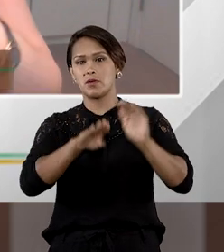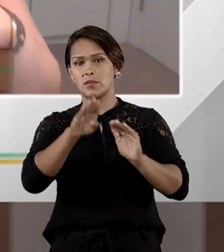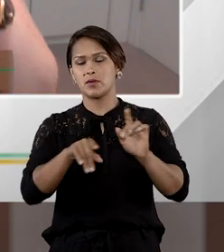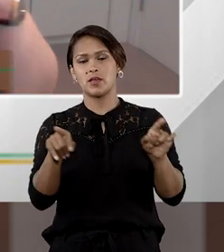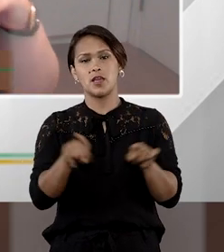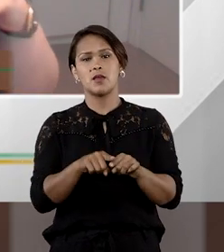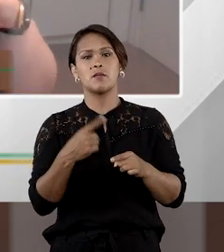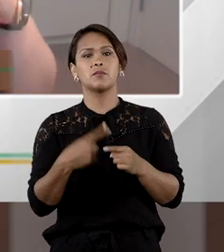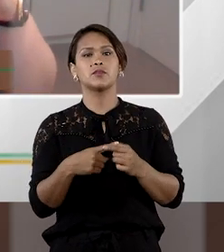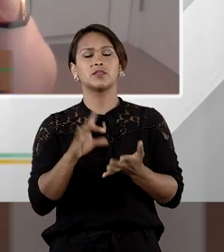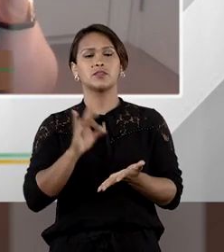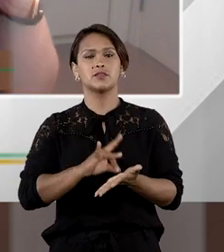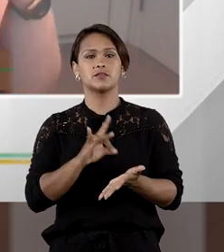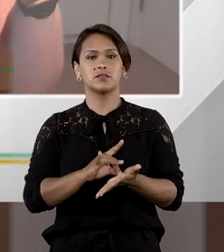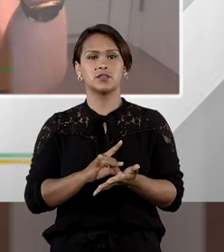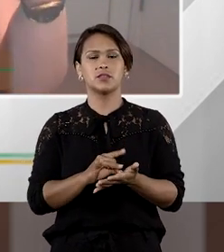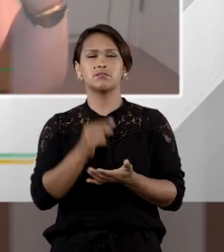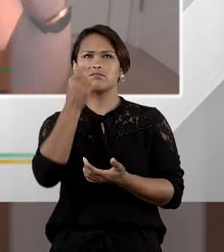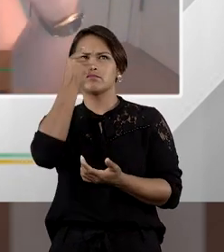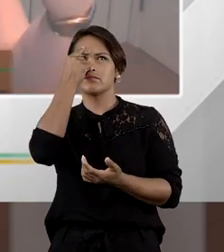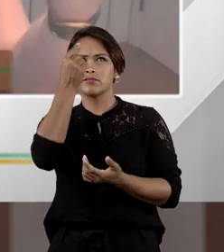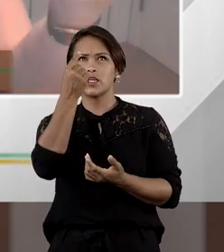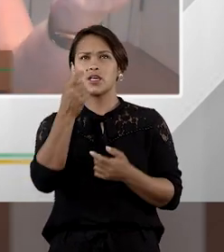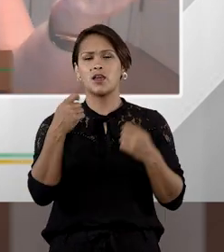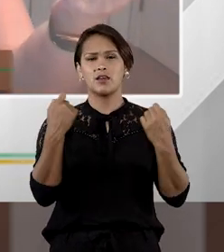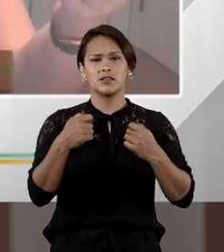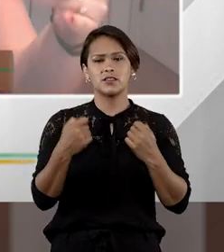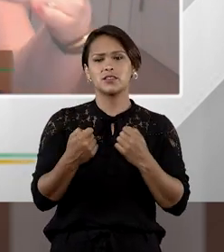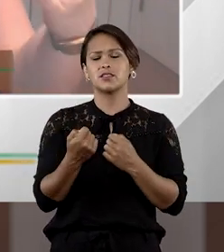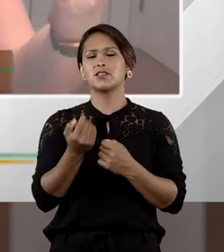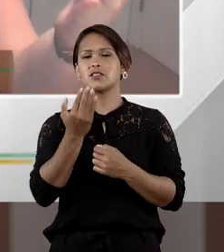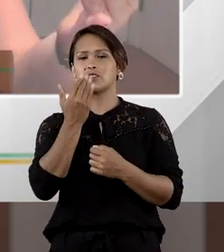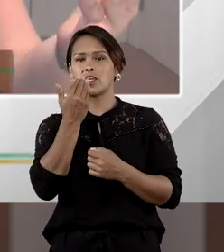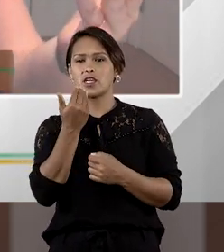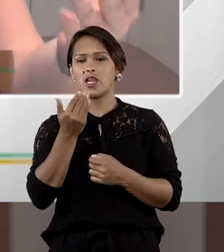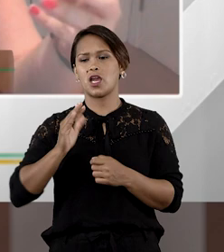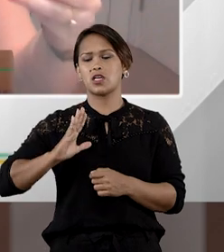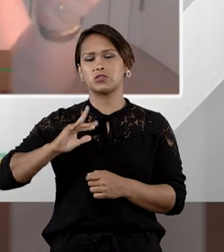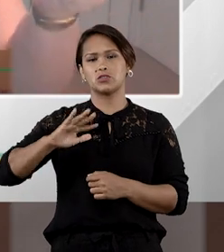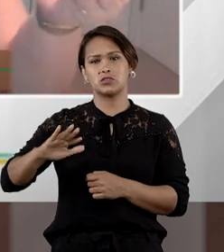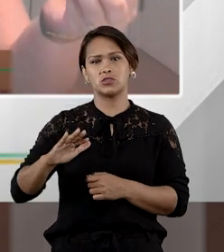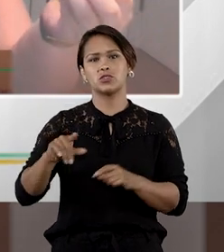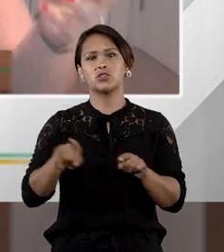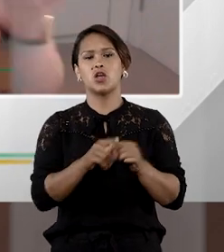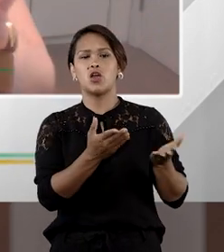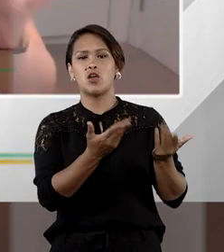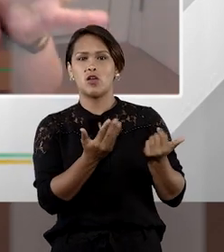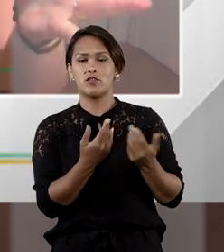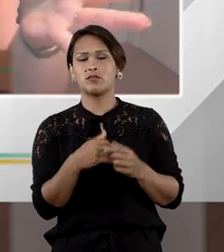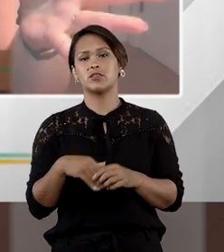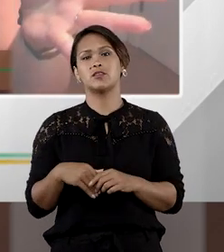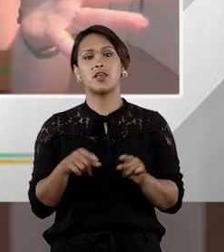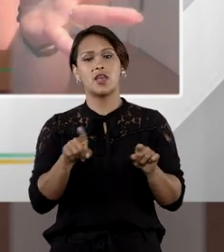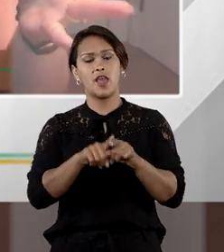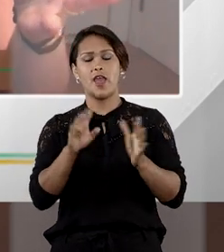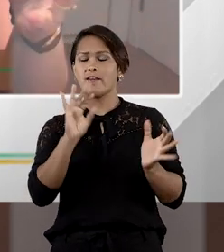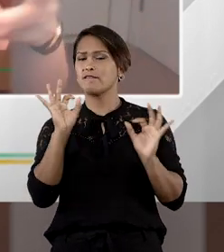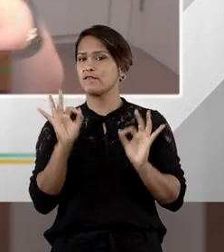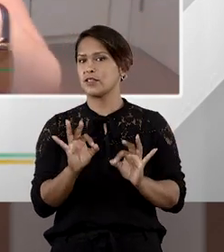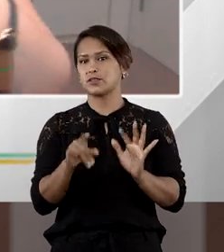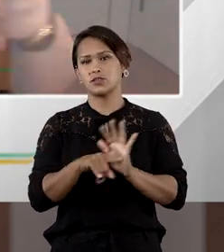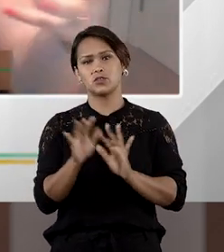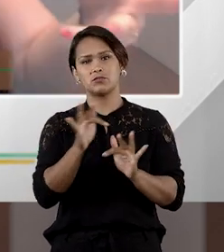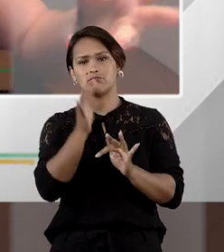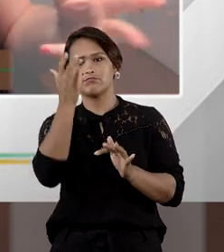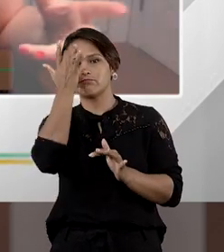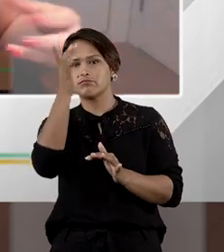proporcionalidade. Porque, na verdade, né, você pensa, bom, as necessidades da criança, do adolescente, da pessoa incapaz. Isso é fácil definir, afinal, na